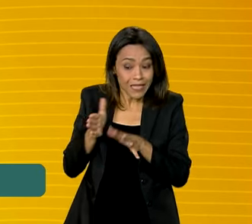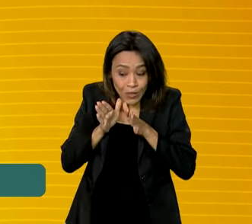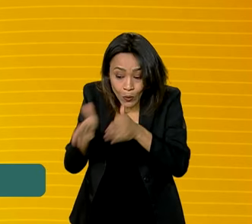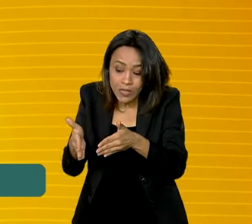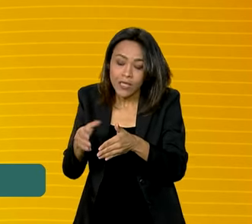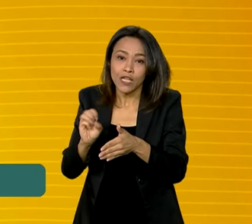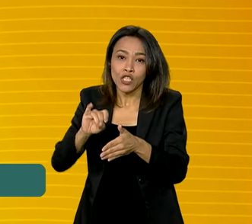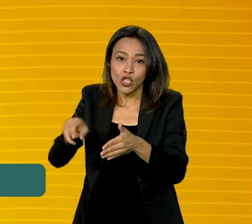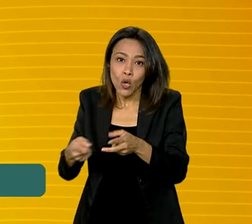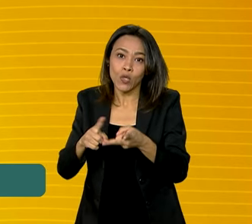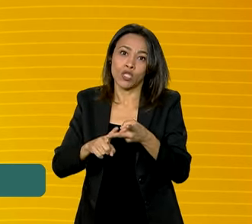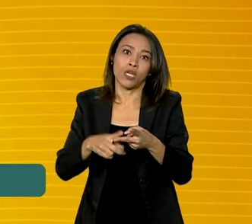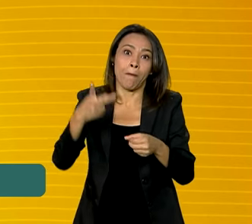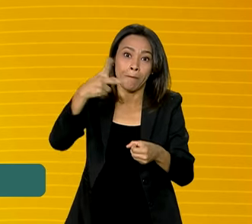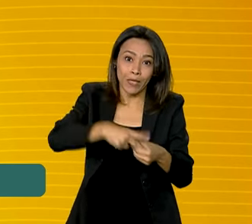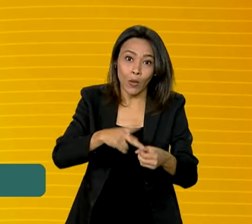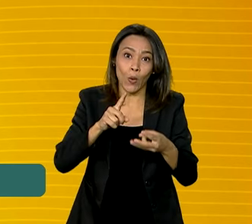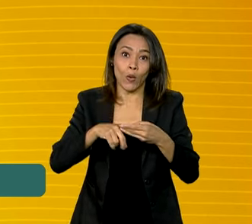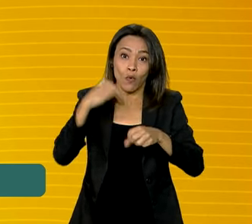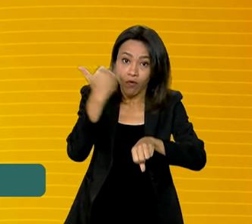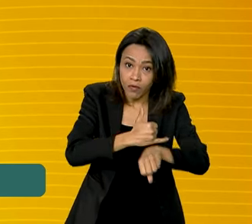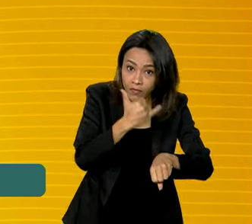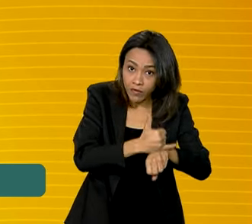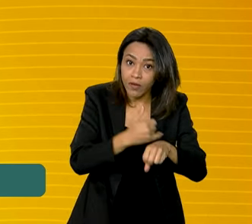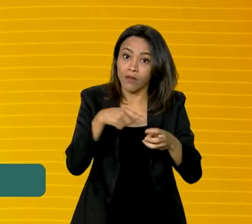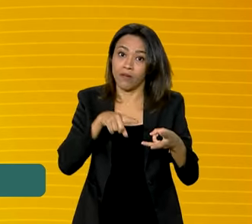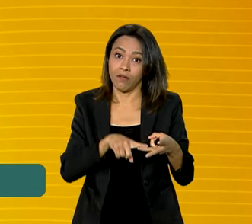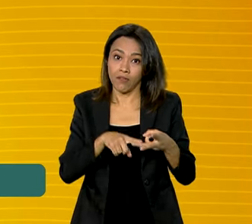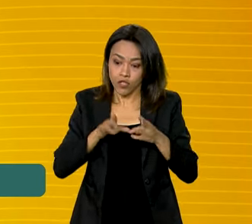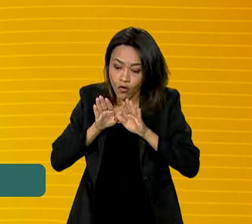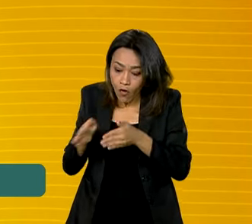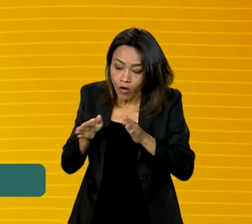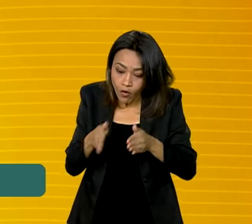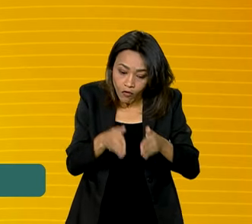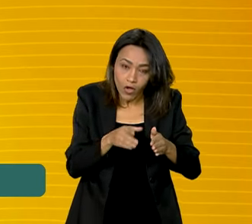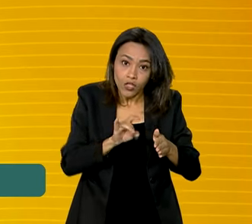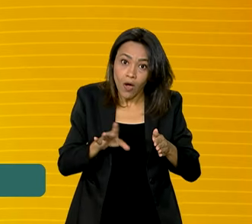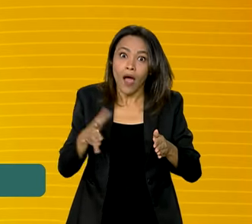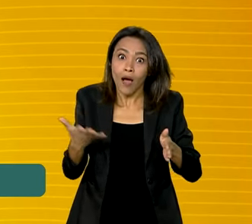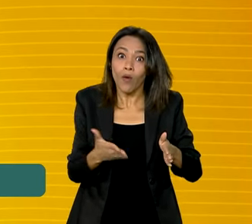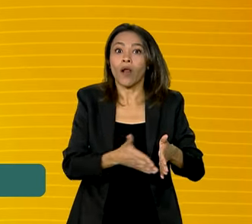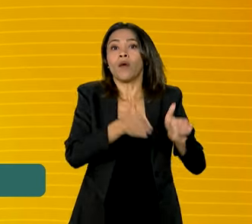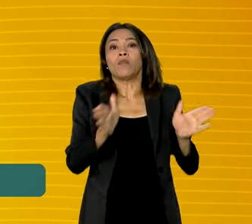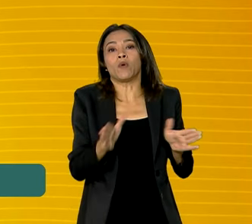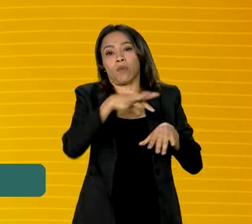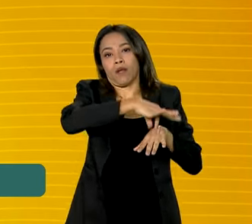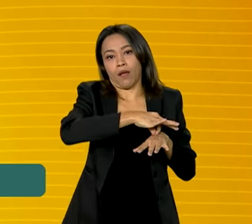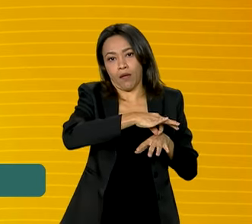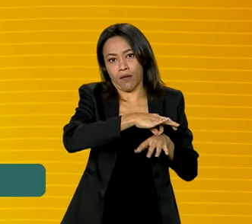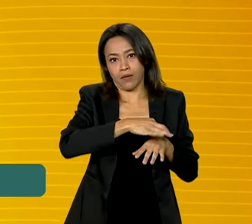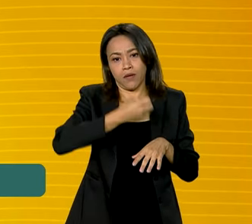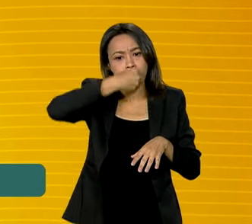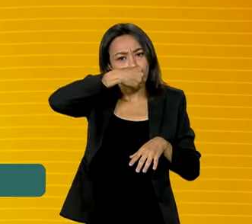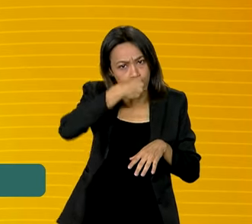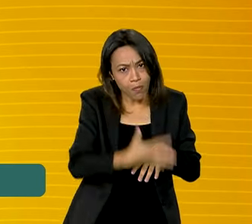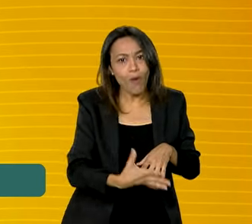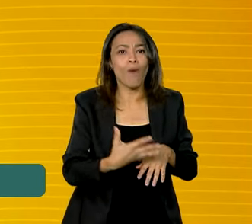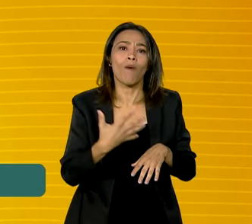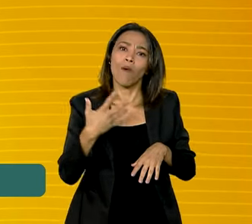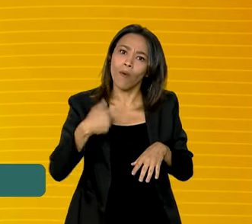soja, petróleo, minério de ferro. Agora também crescendo bastante carnes, mas aqui está um bom exemplo